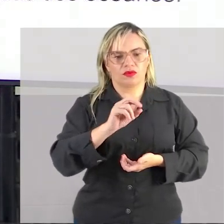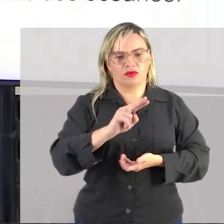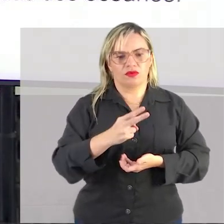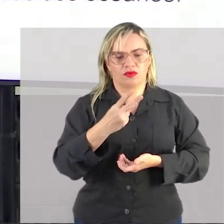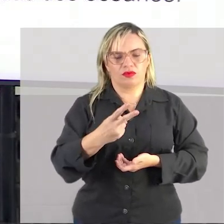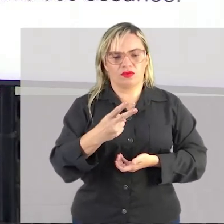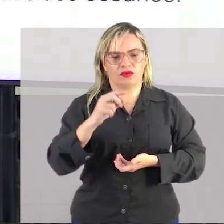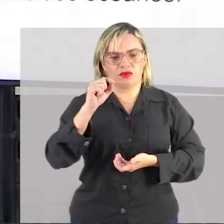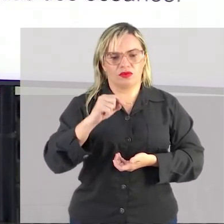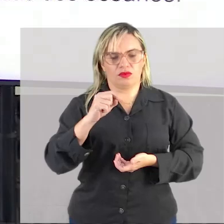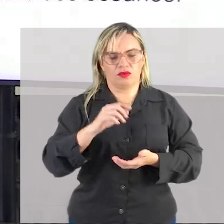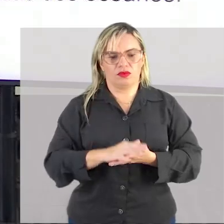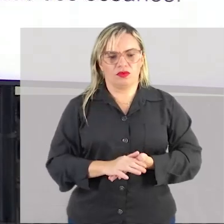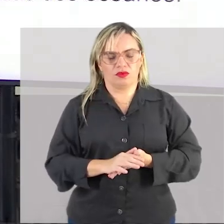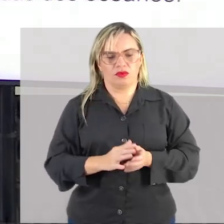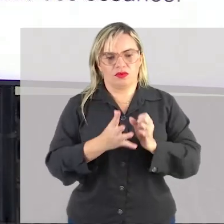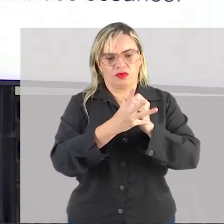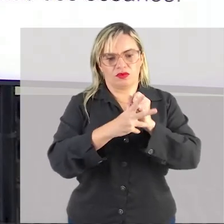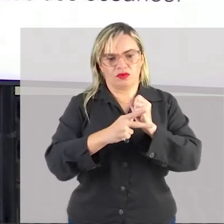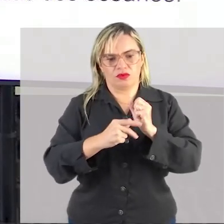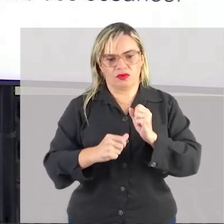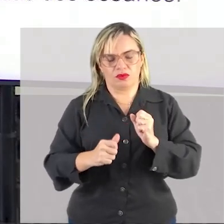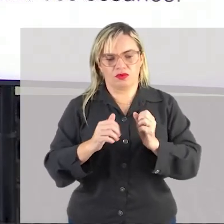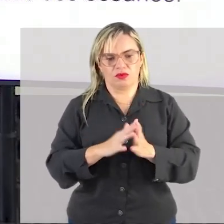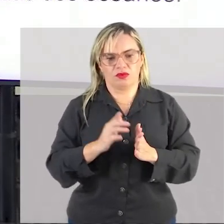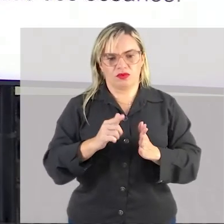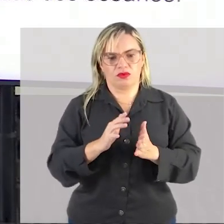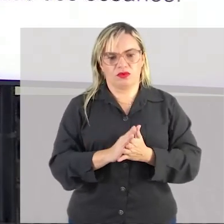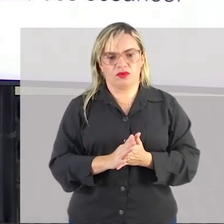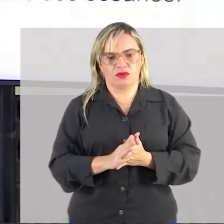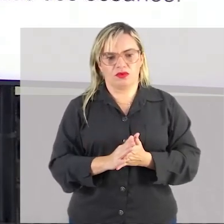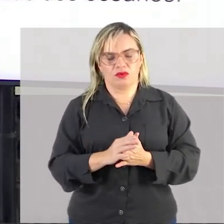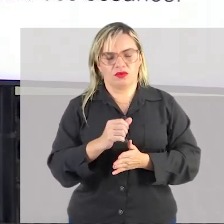CO2, ele é um óxido ácido.